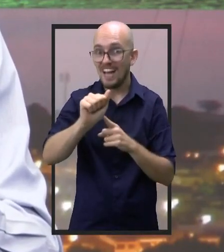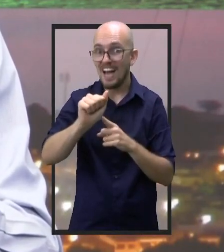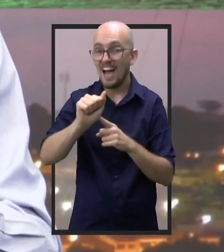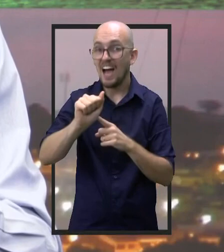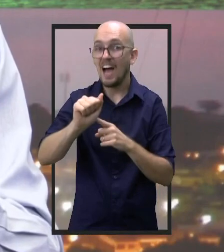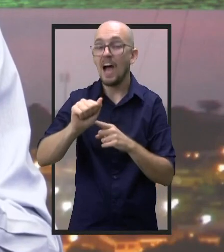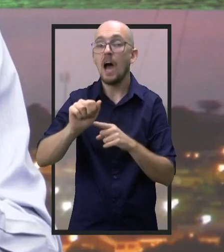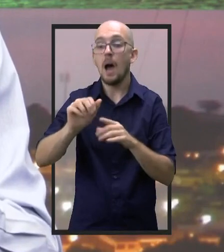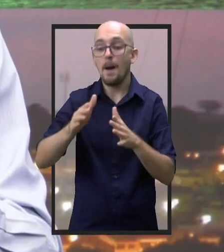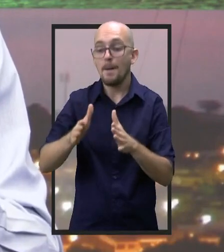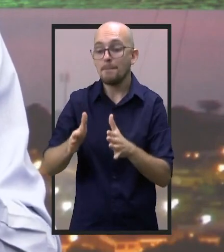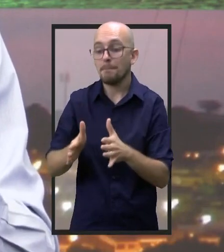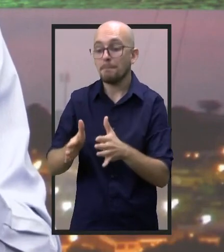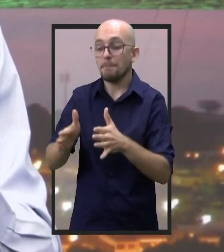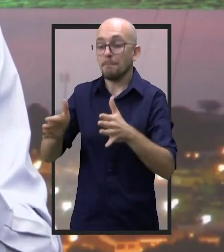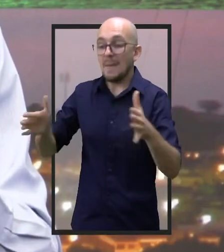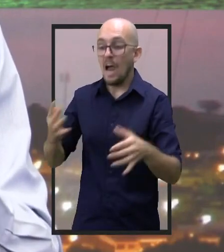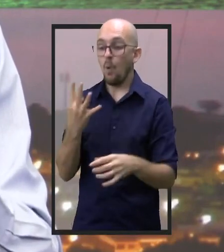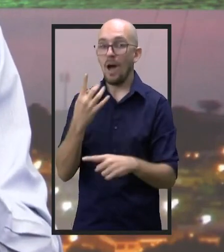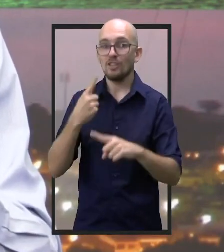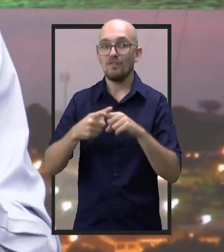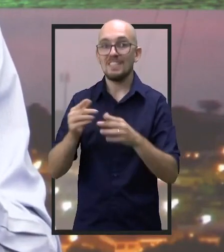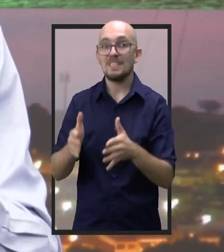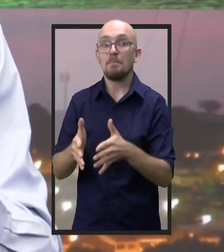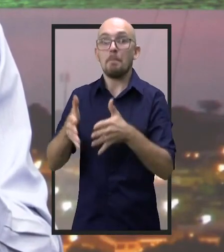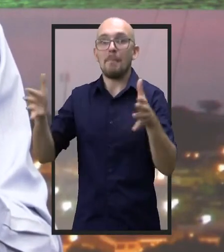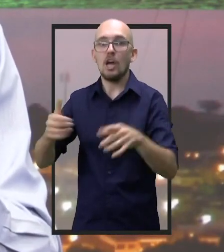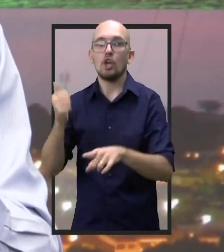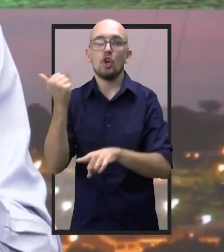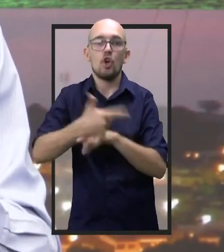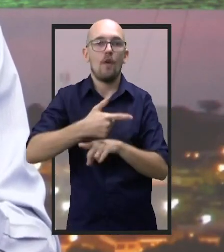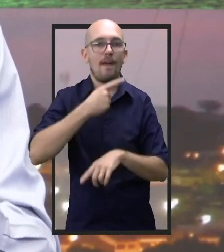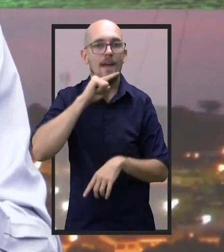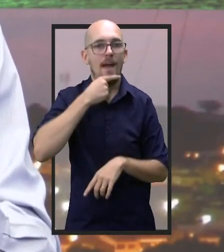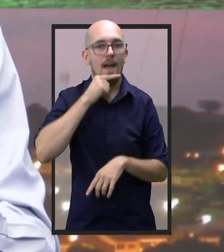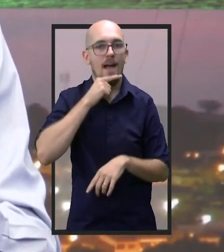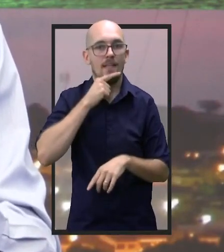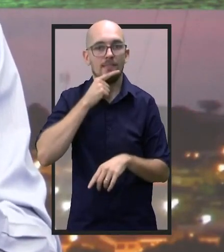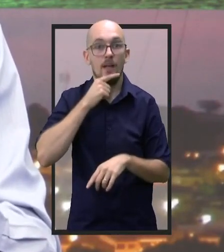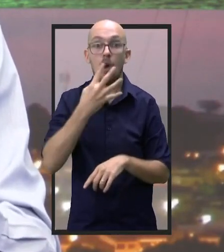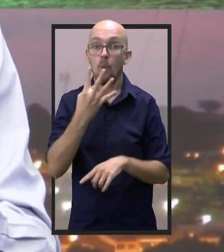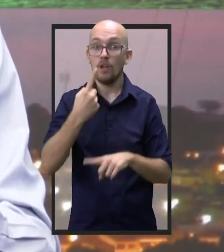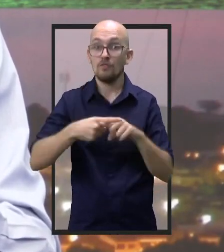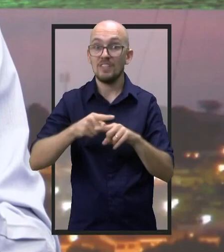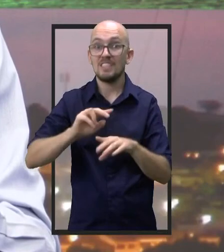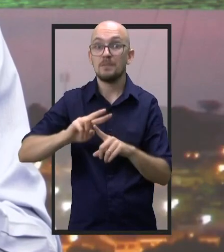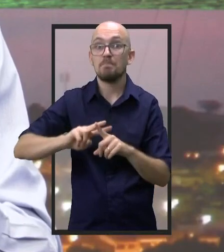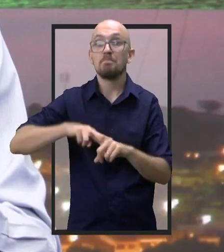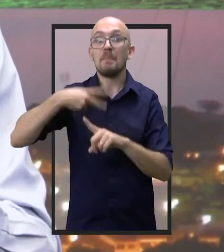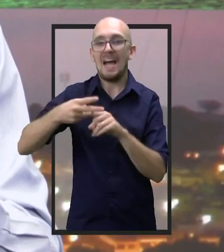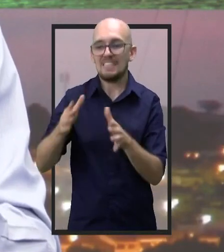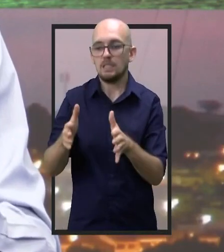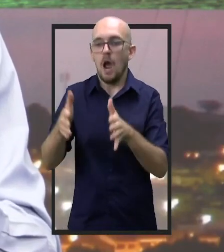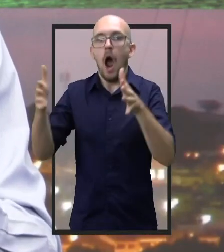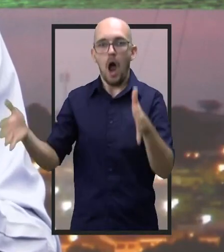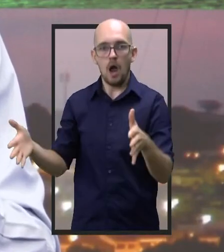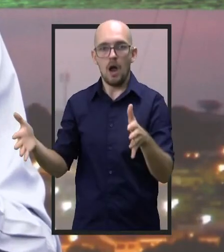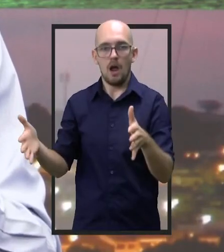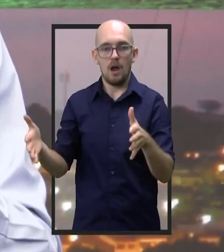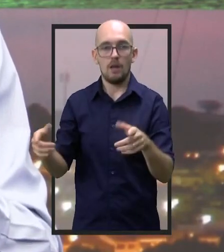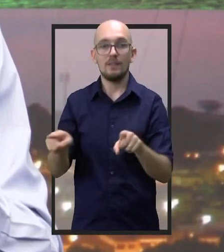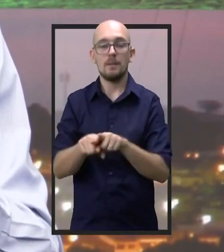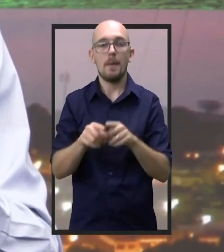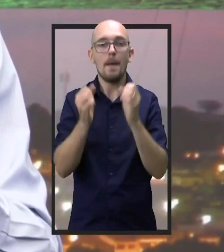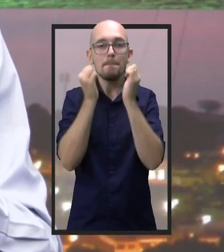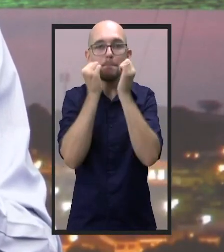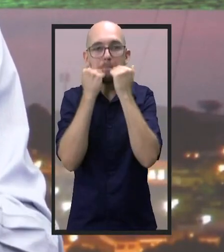cana. A gente pensa que o mundo é cana, né? A soja ocupa 4 vezes a área de cana. O milho, 1,5 vezes a área